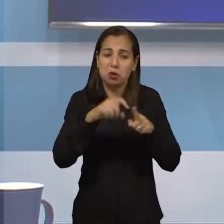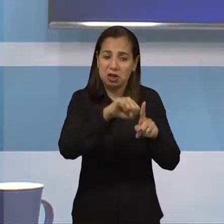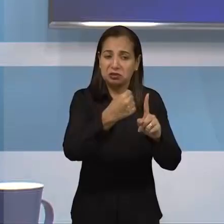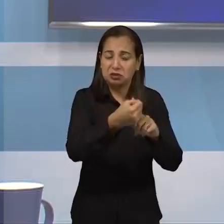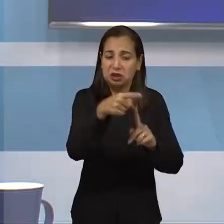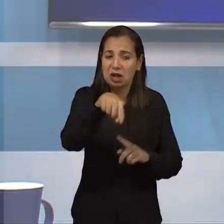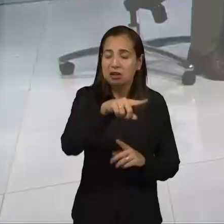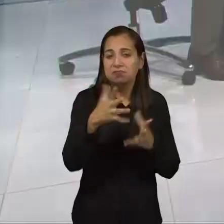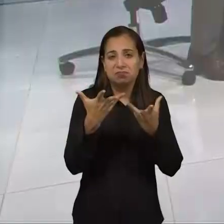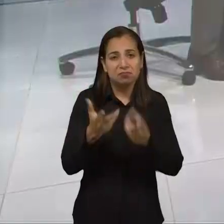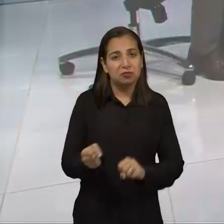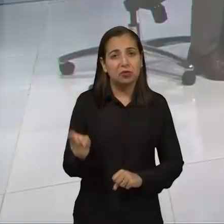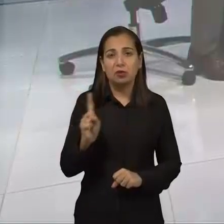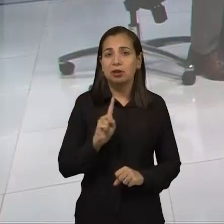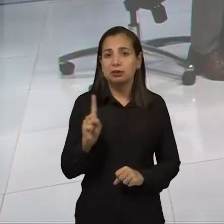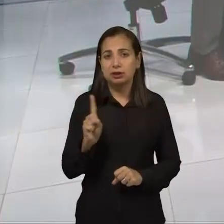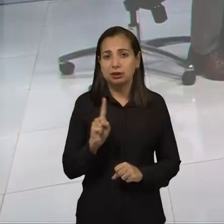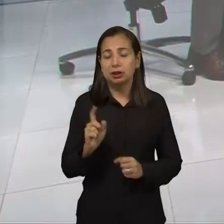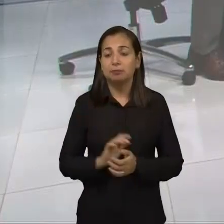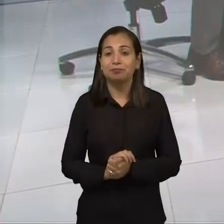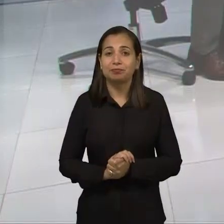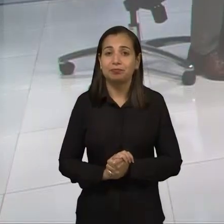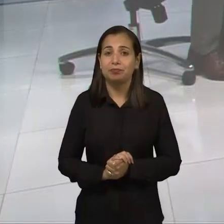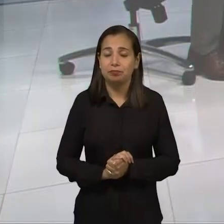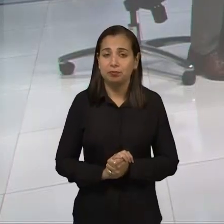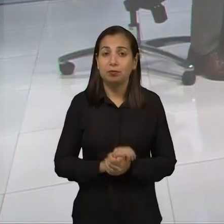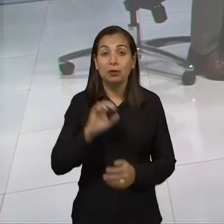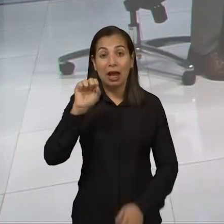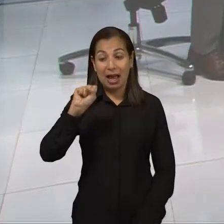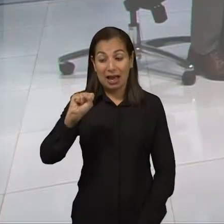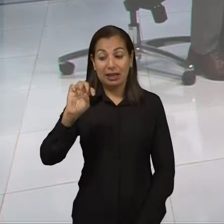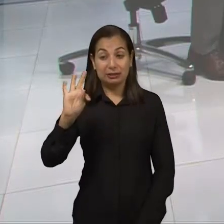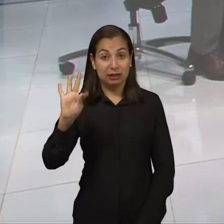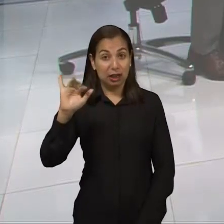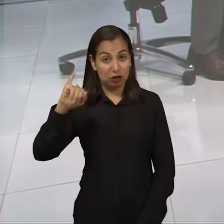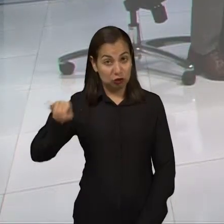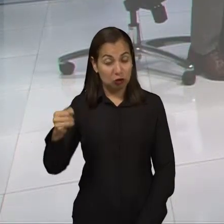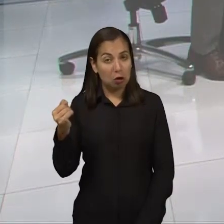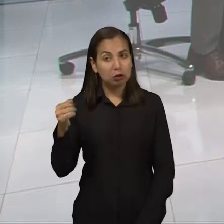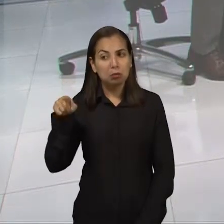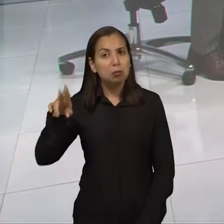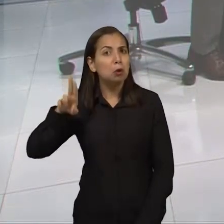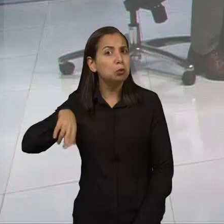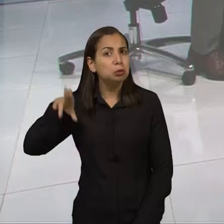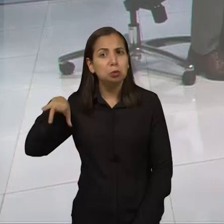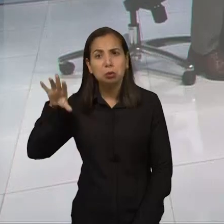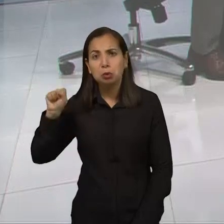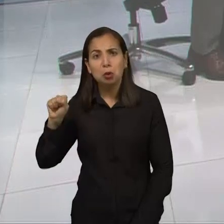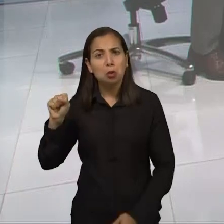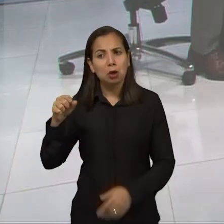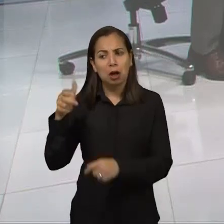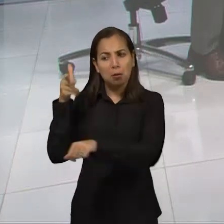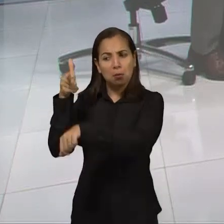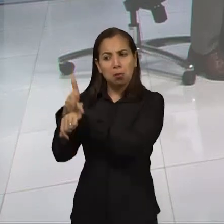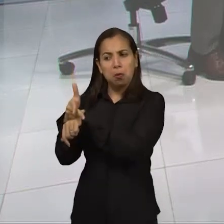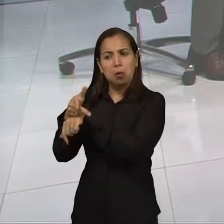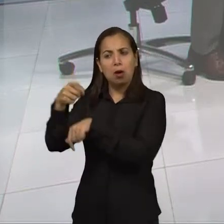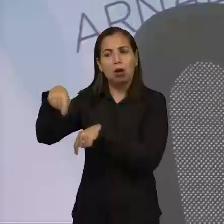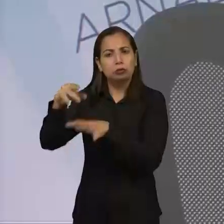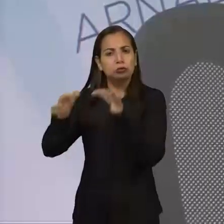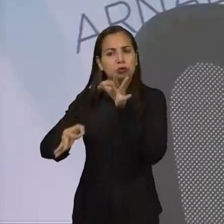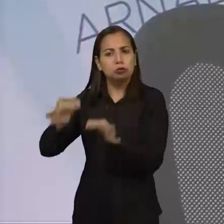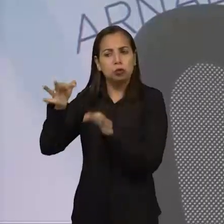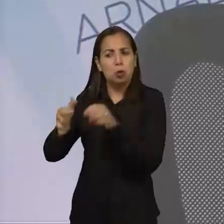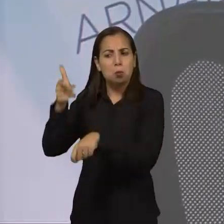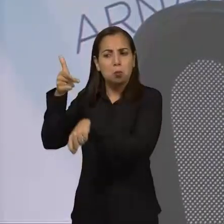aceitar isso. O STJ nunca transmitiu suas sessões. A sociedade não vai aceitar isso. O STJ nunca transmitiu suas sessões. Nunca, os tribunais regionais